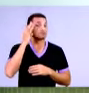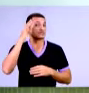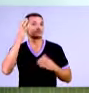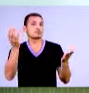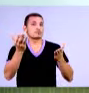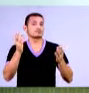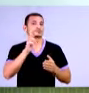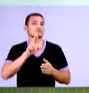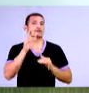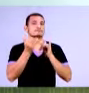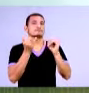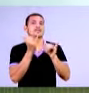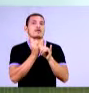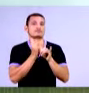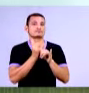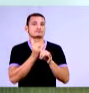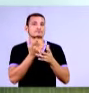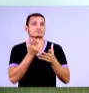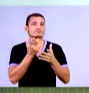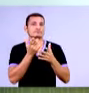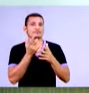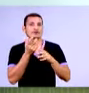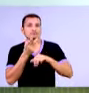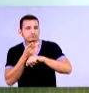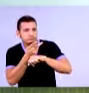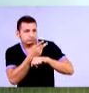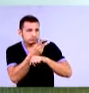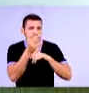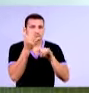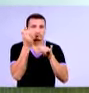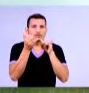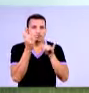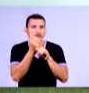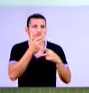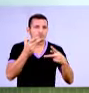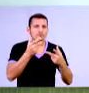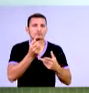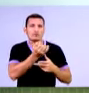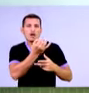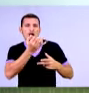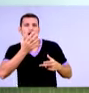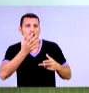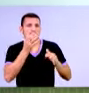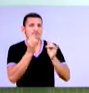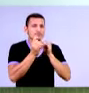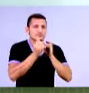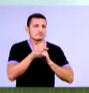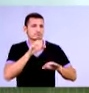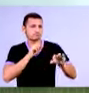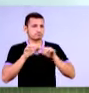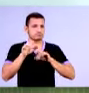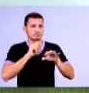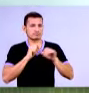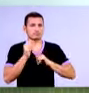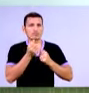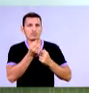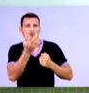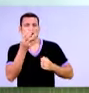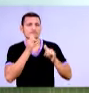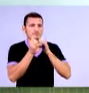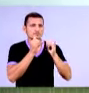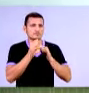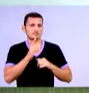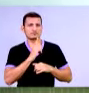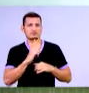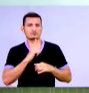de internet, né, navegando livremente pela internet, a quantidade de informação que ele recebe, né, a quantidade de informação que ele tem à